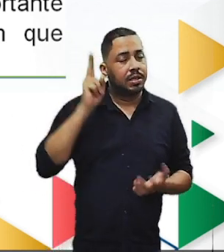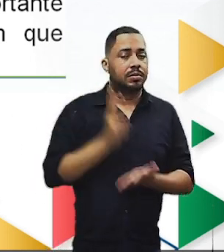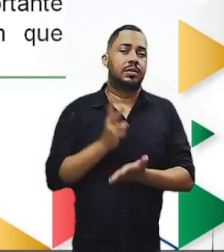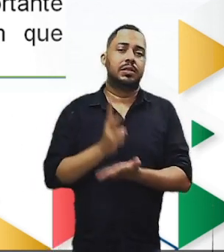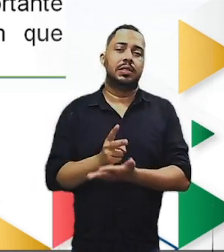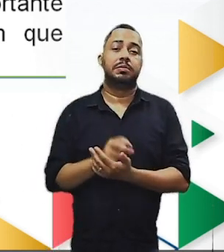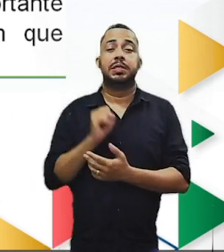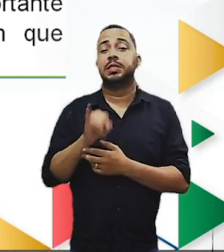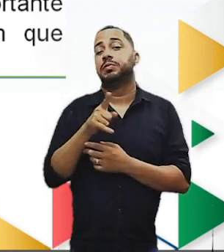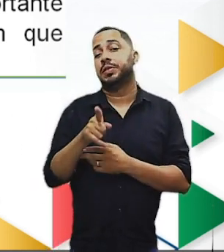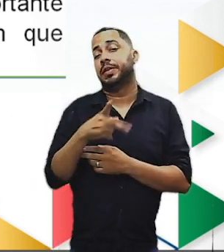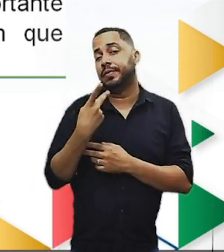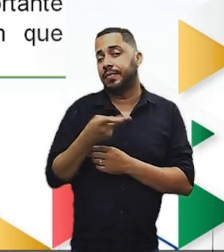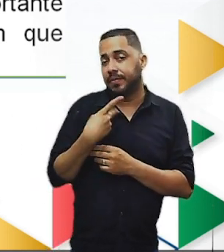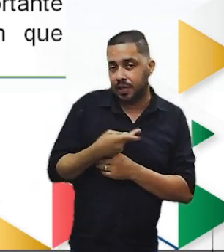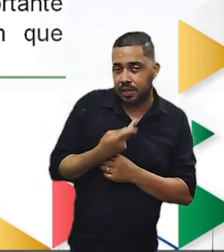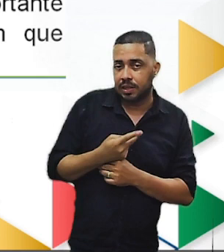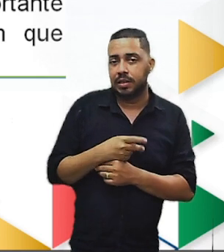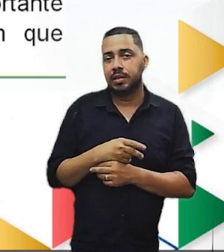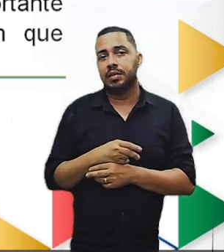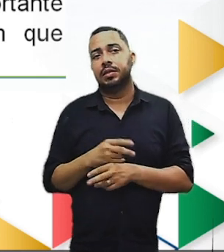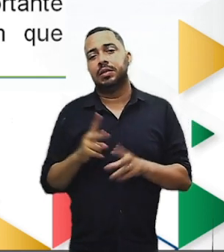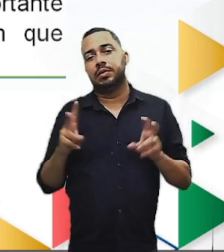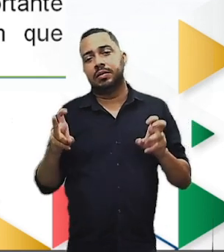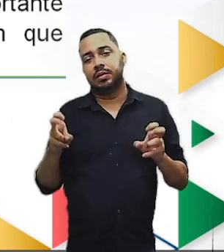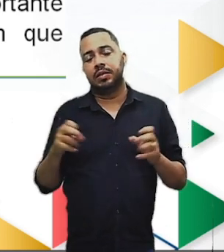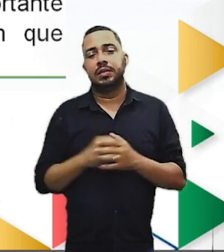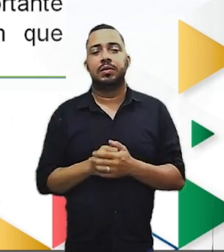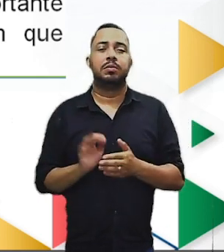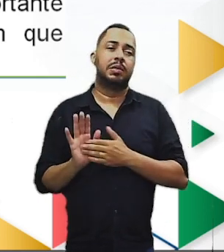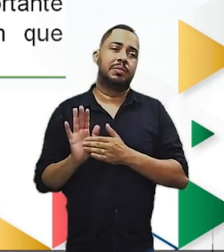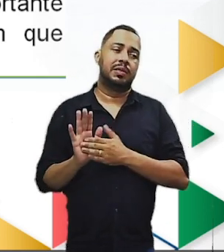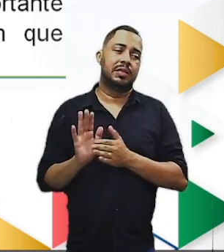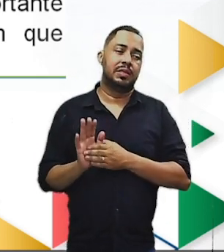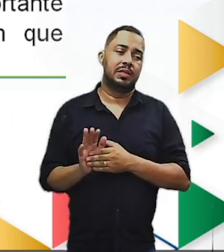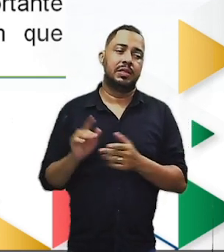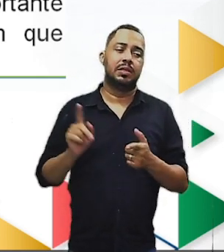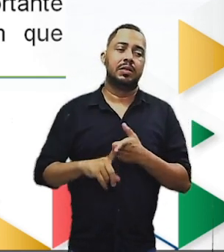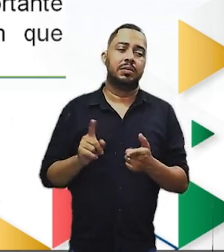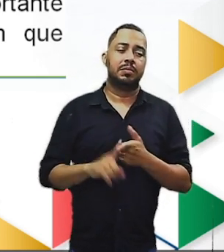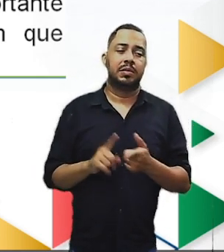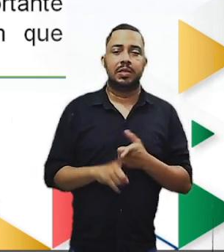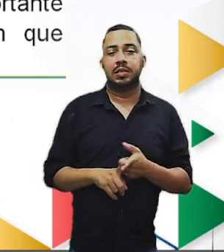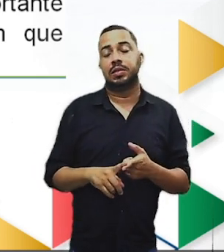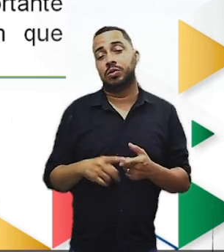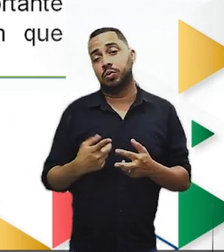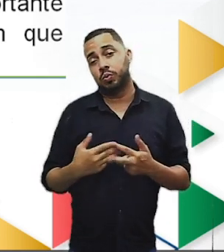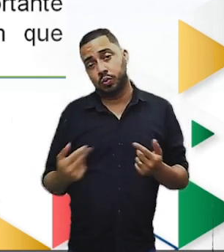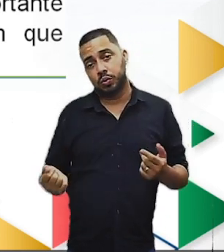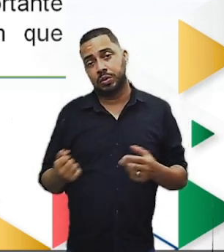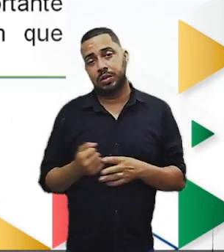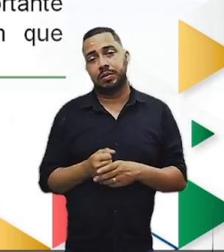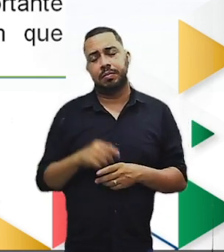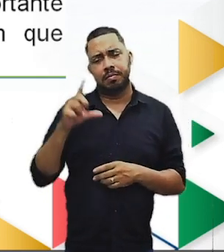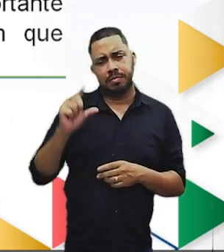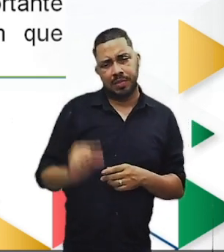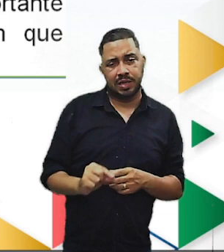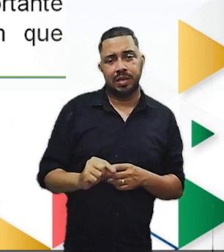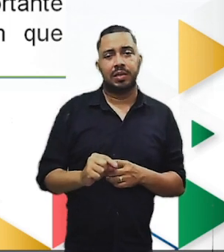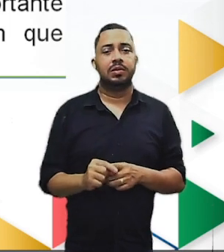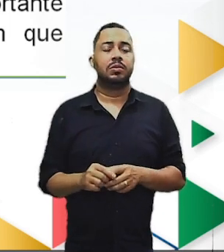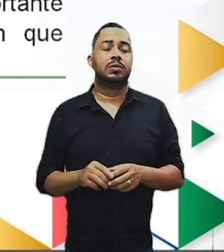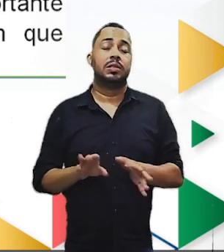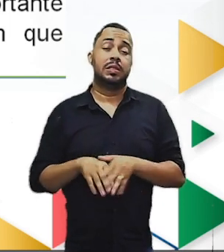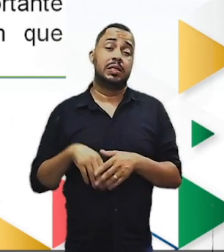se você for falar, há situações com mais formalidade e há situações com menos formalidade.